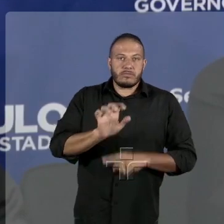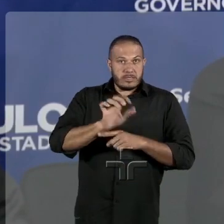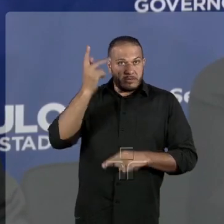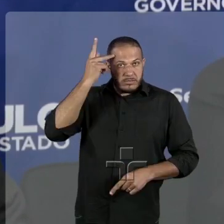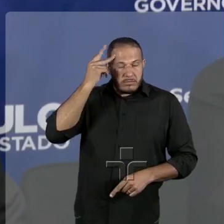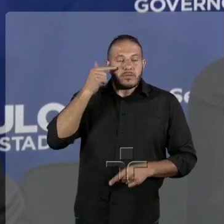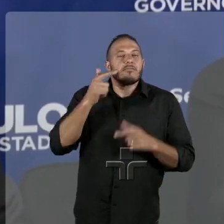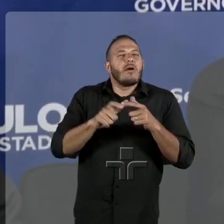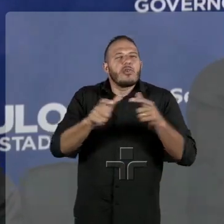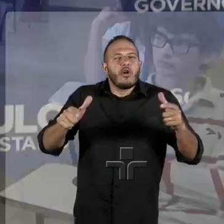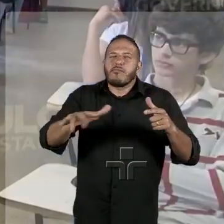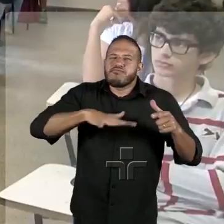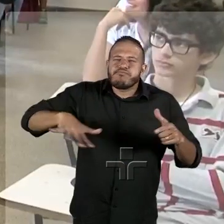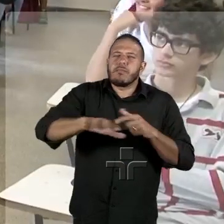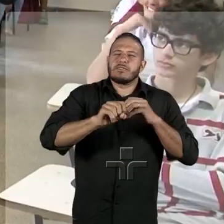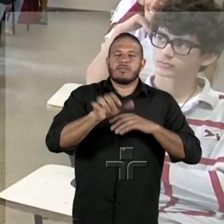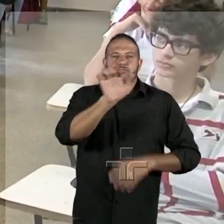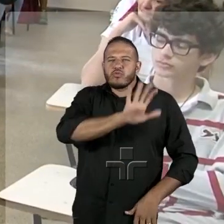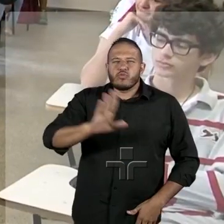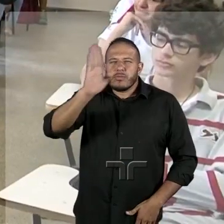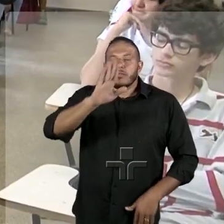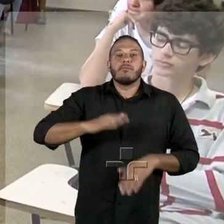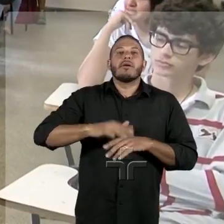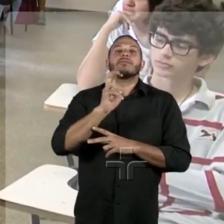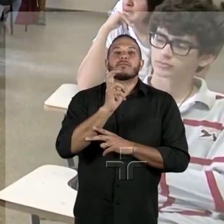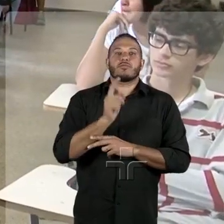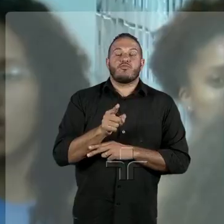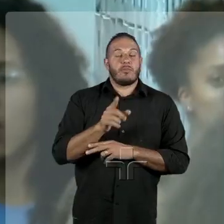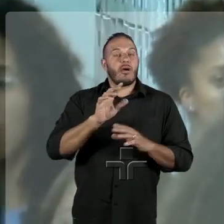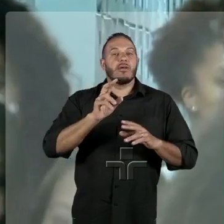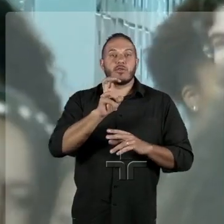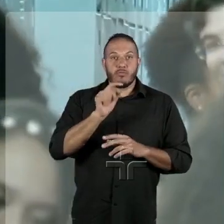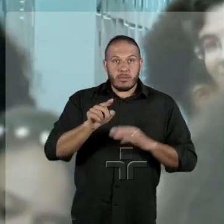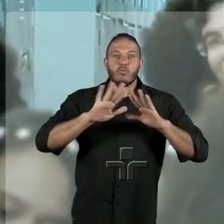maior rede de ensino do Brasil, com mais de 5.000 escolas,